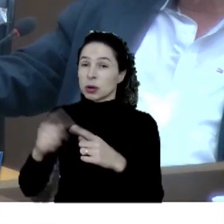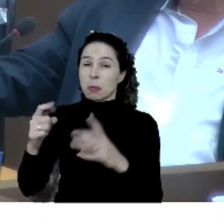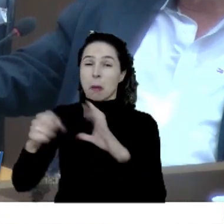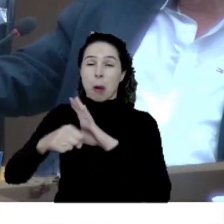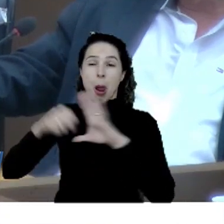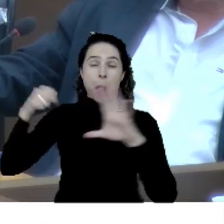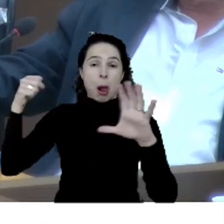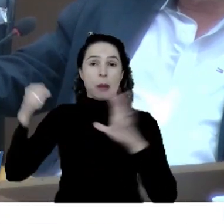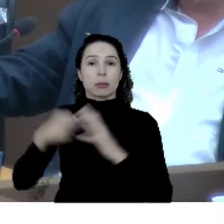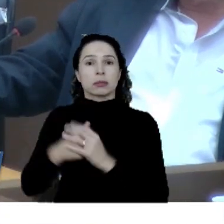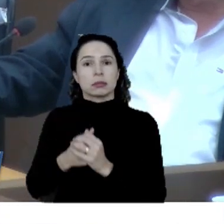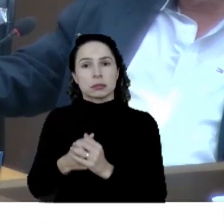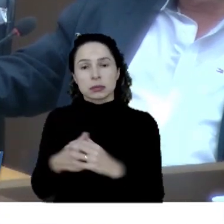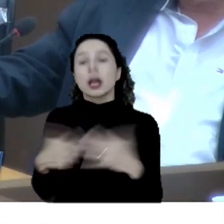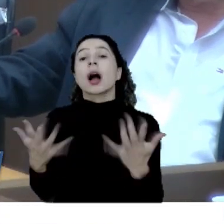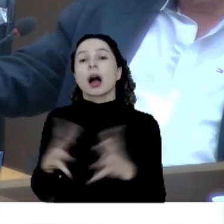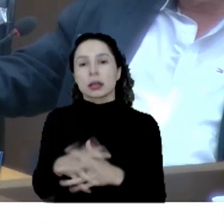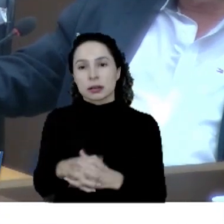Agora,